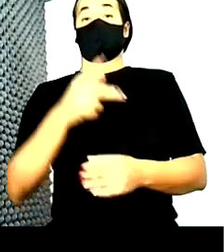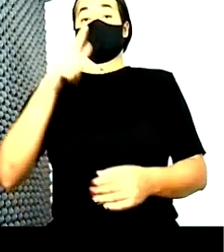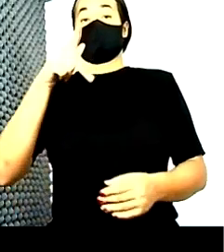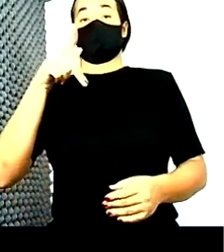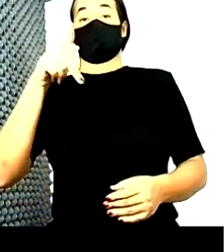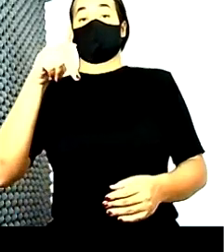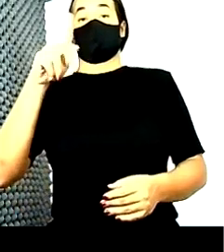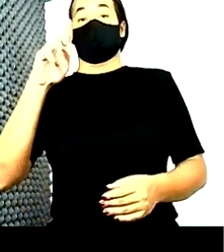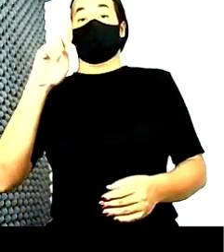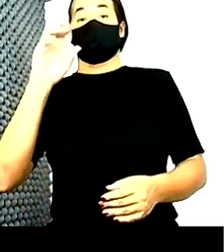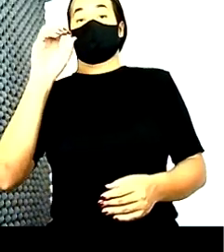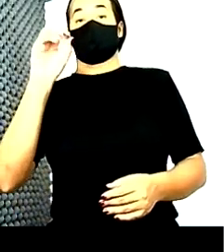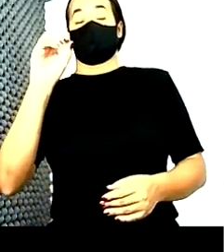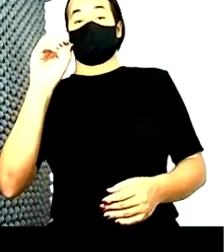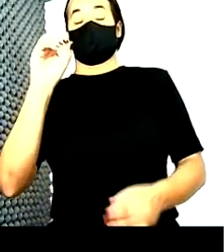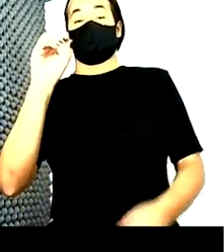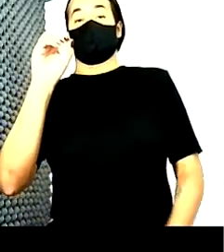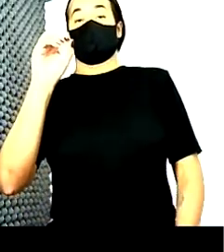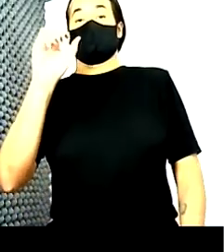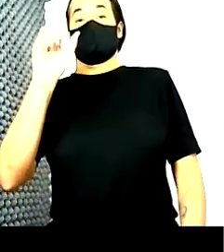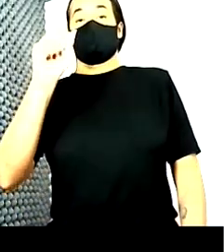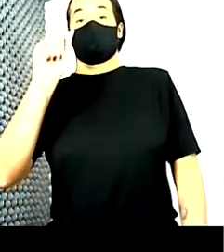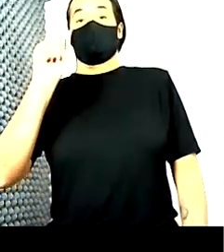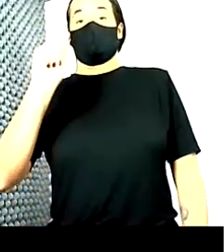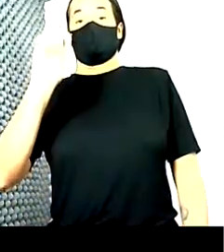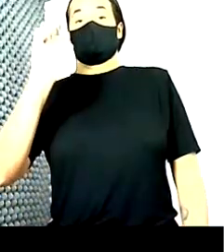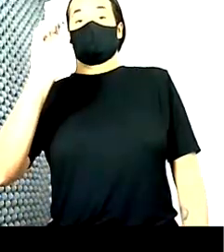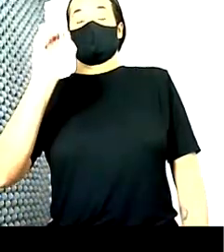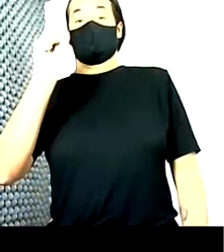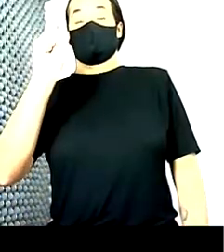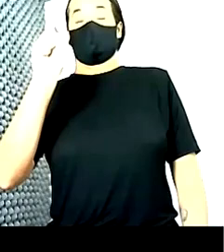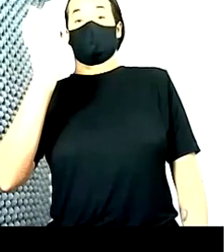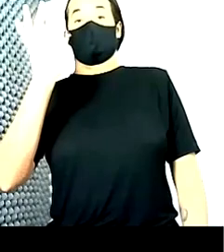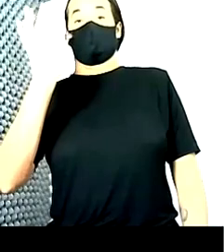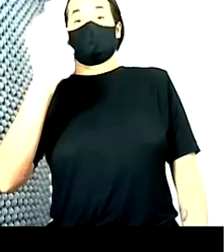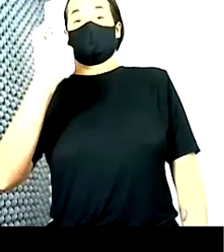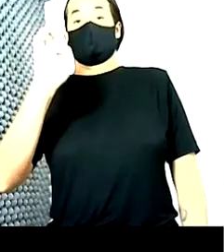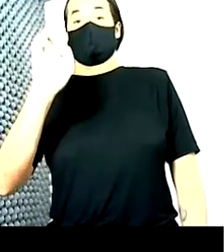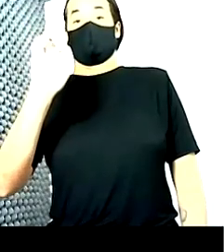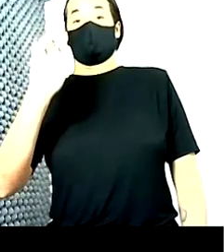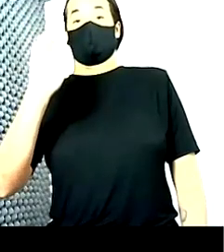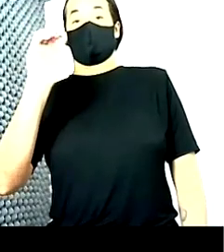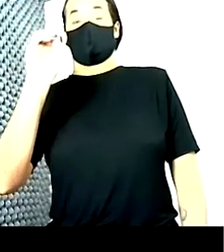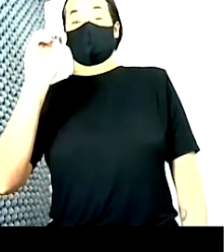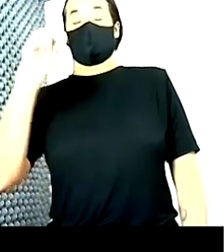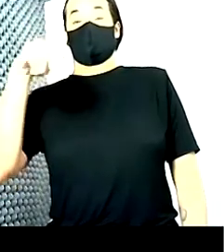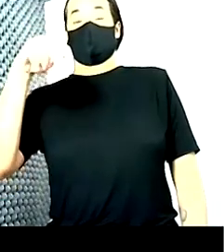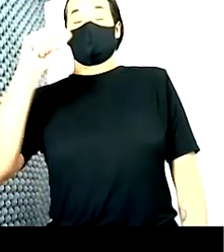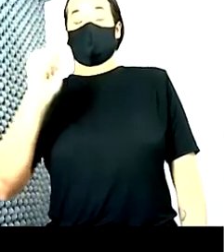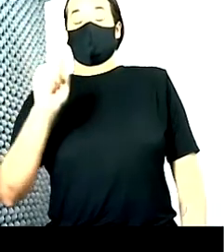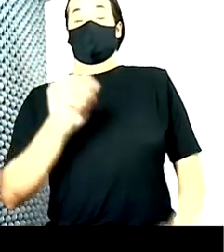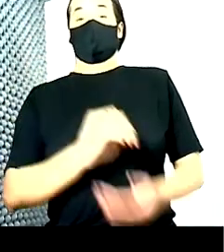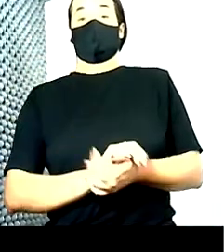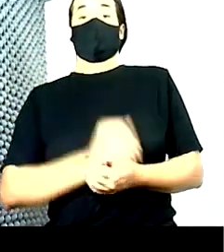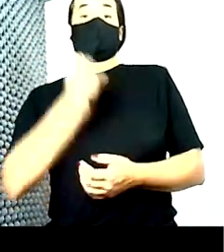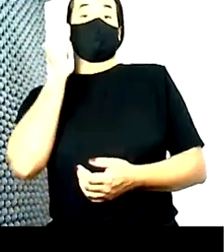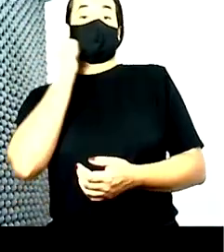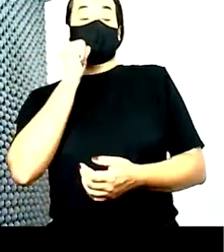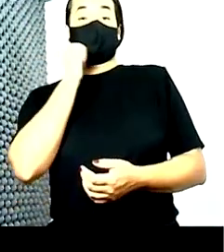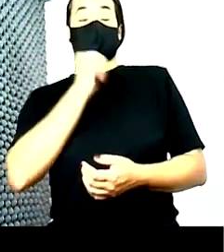progesterona e o estrogênio. E o masculino, que é pelos testículos, vai produzir a testosterona,